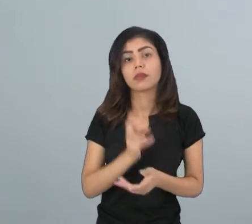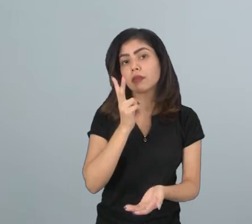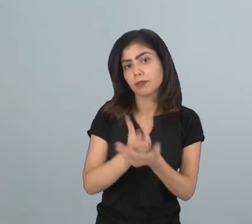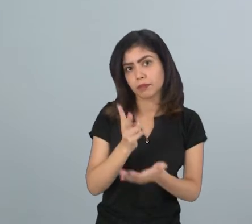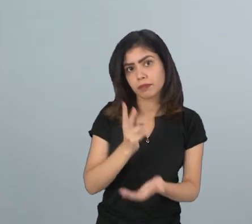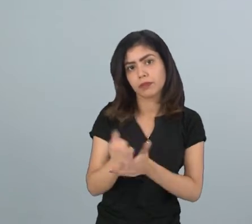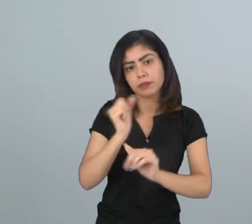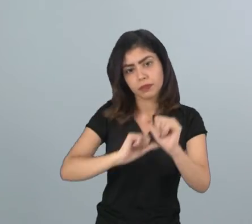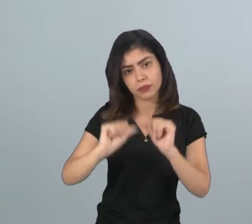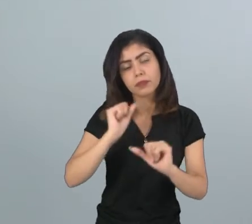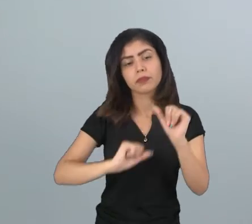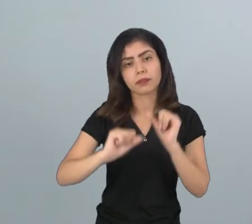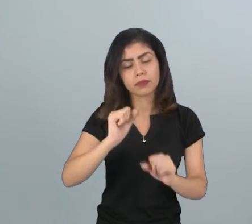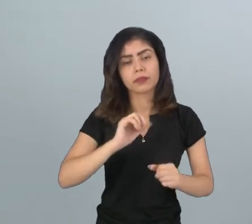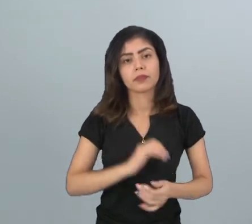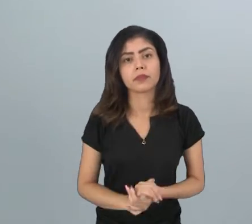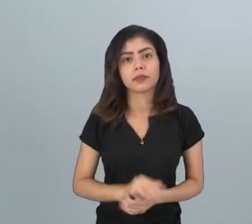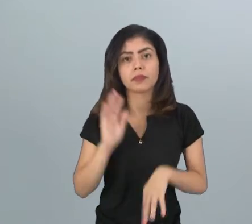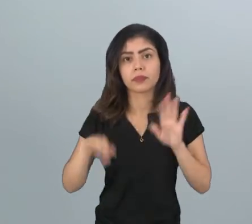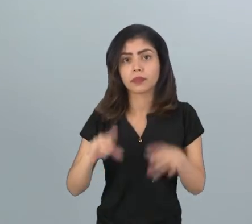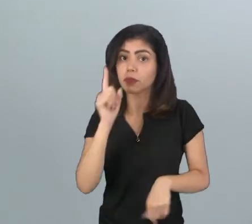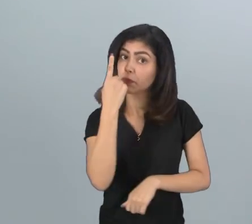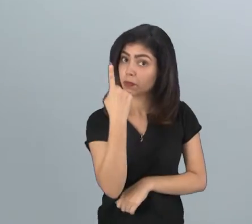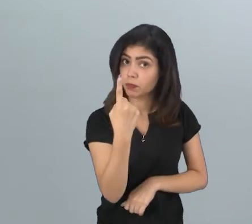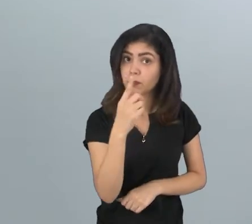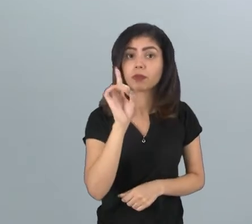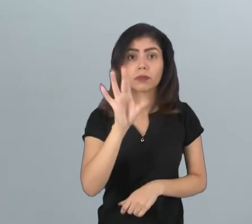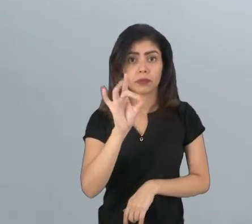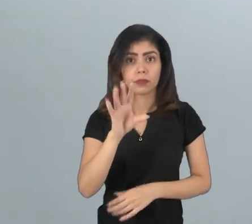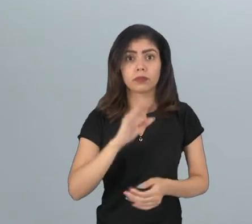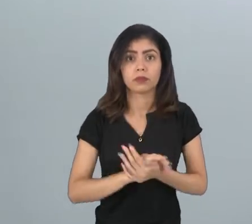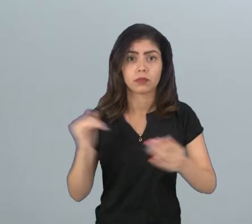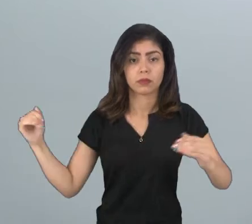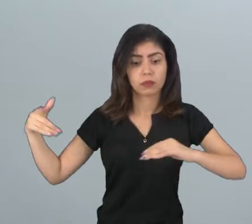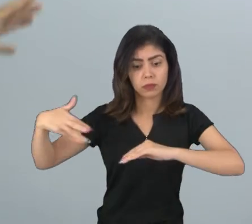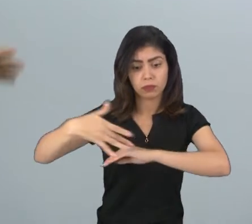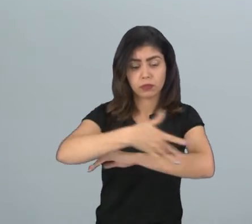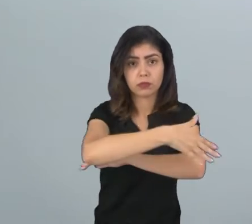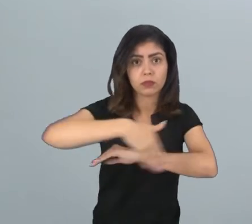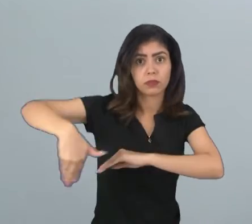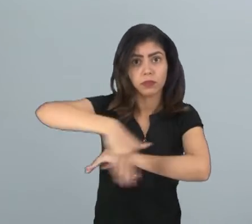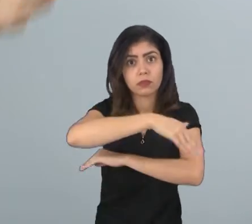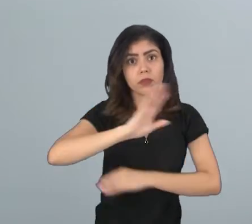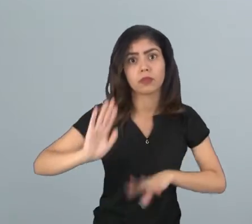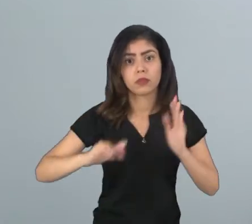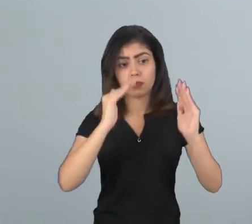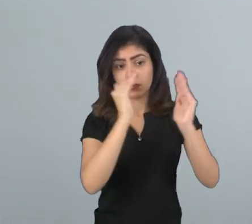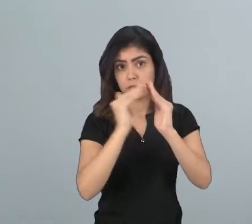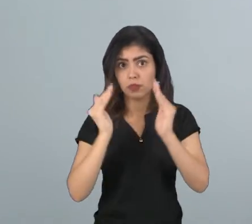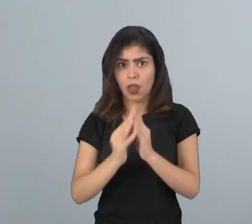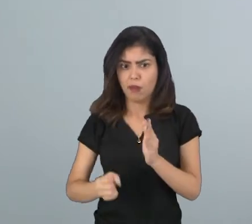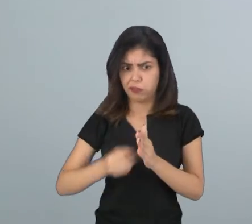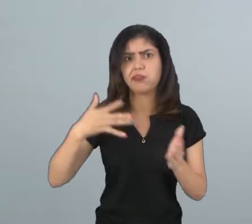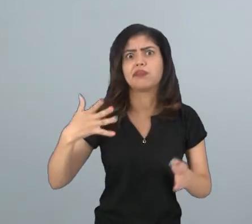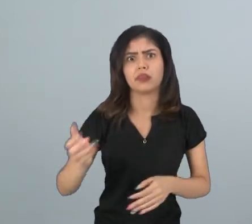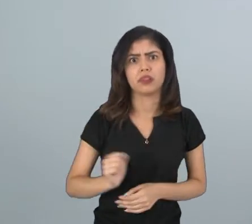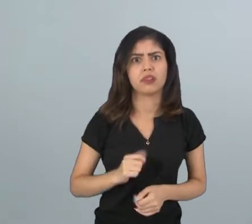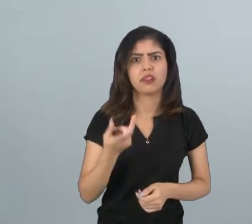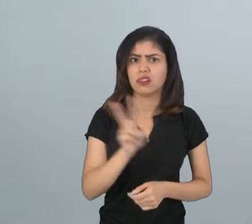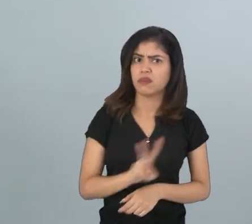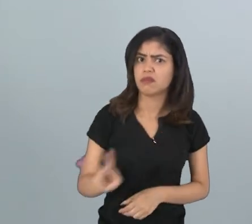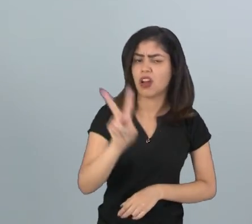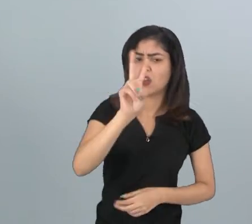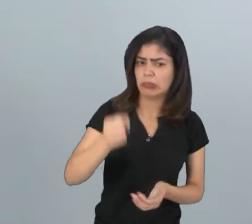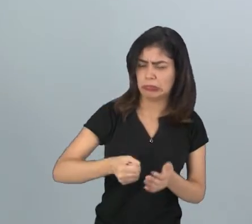constante transformação. Às vezes faz-se apenas uma pavimentação de uma rua e as casas passam a ter um valor exorbitante,